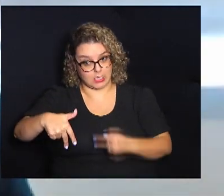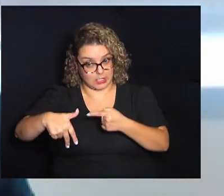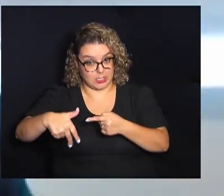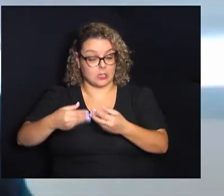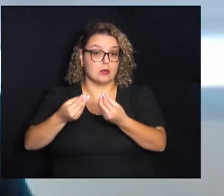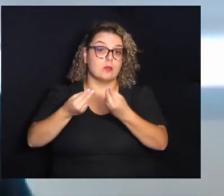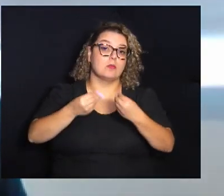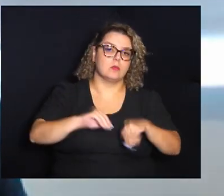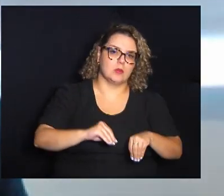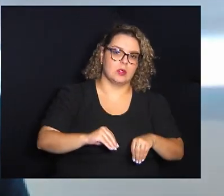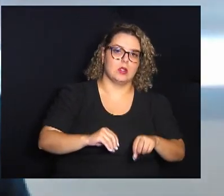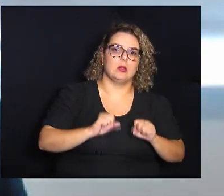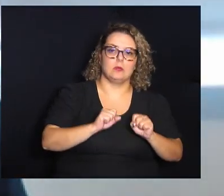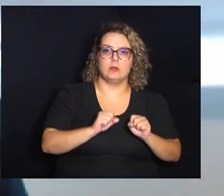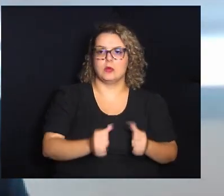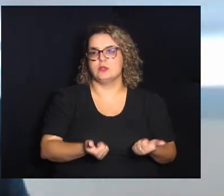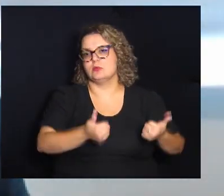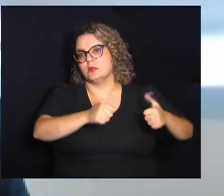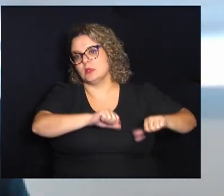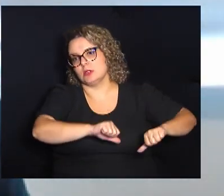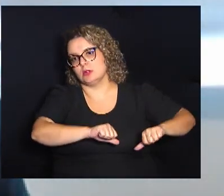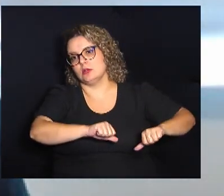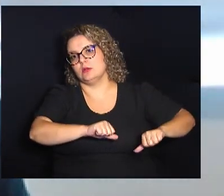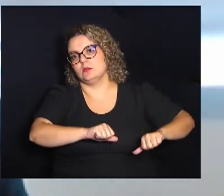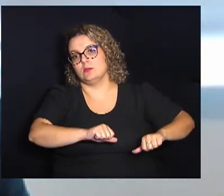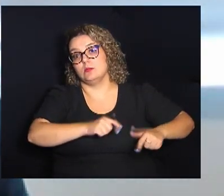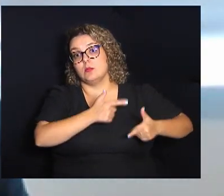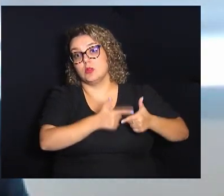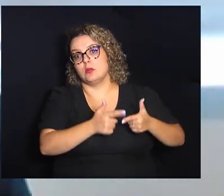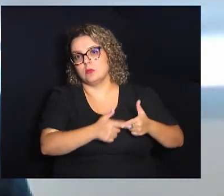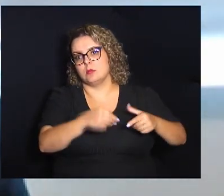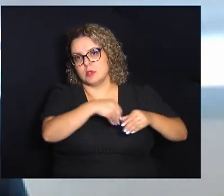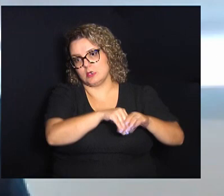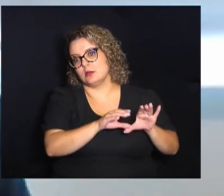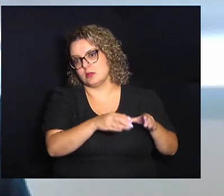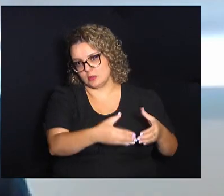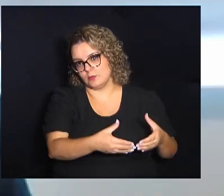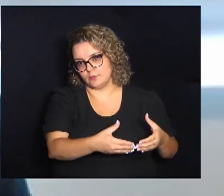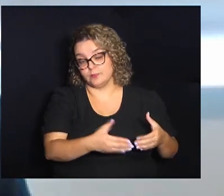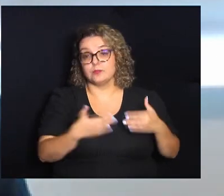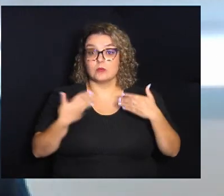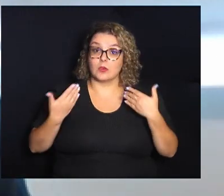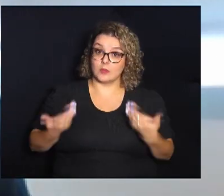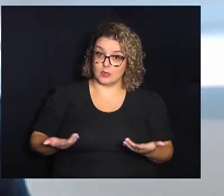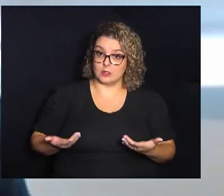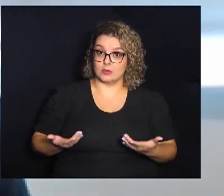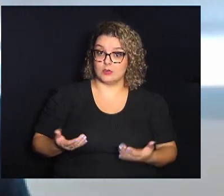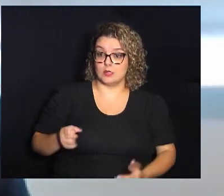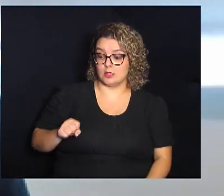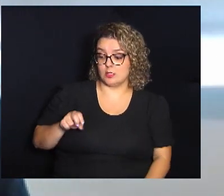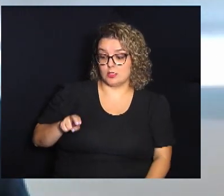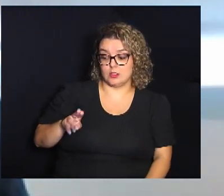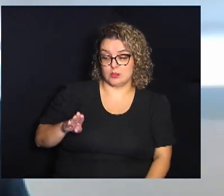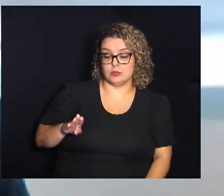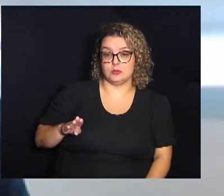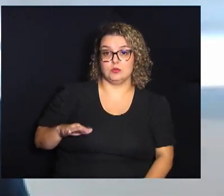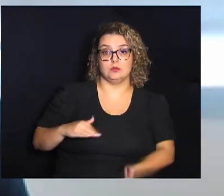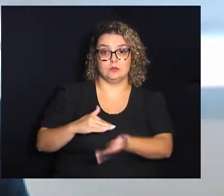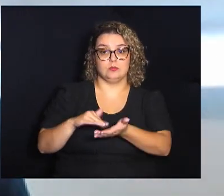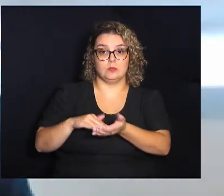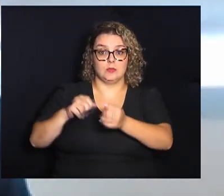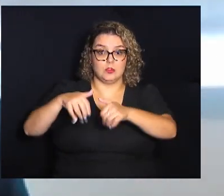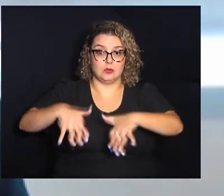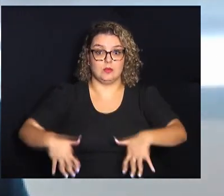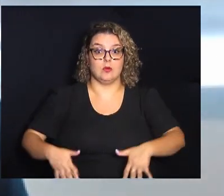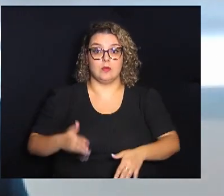pode acabar trazendo algum transtorno para dentro daquela comunidade. Então, as subsecretarias, com acesso a esses